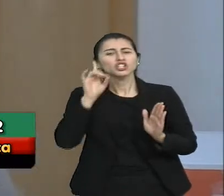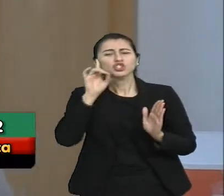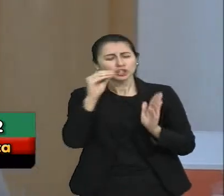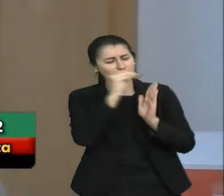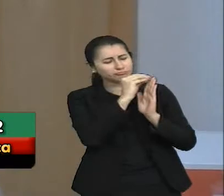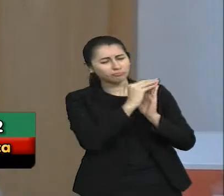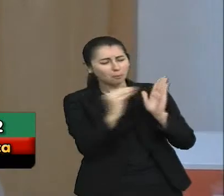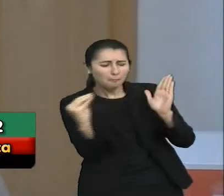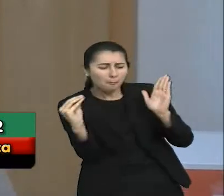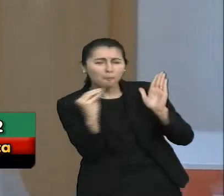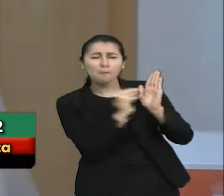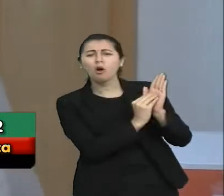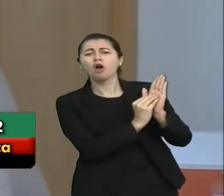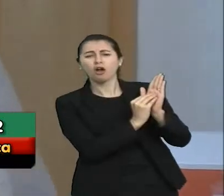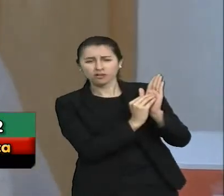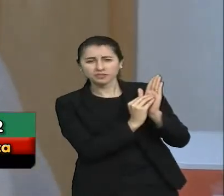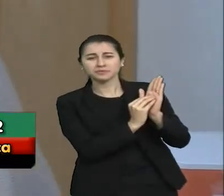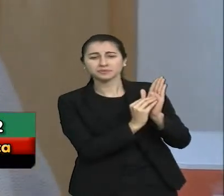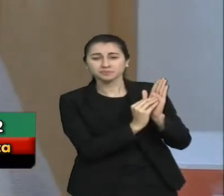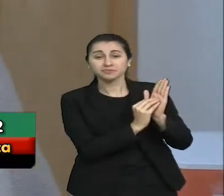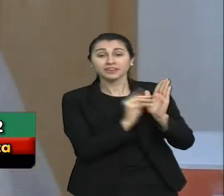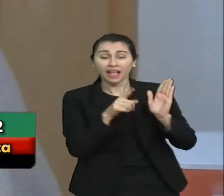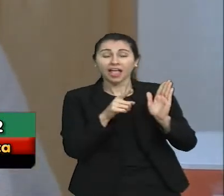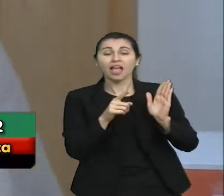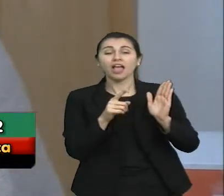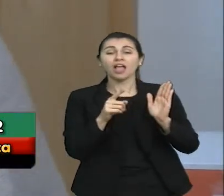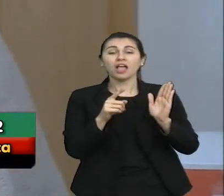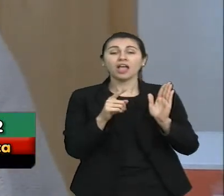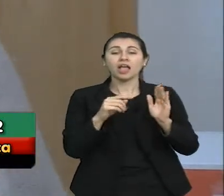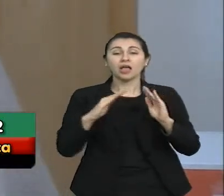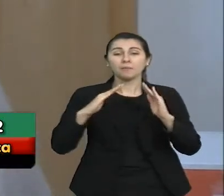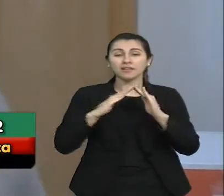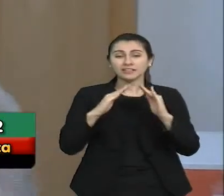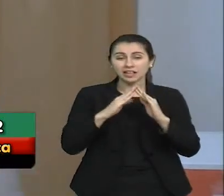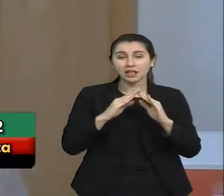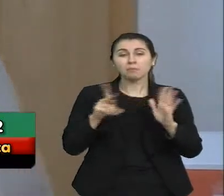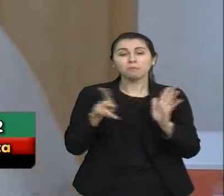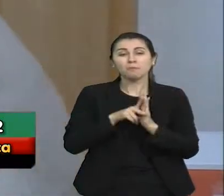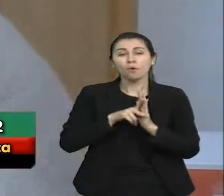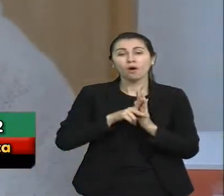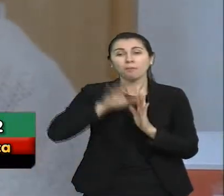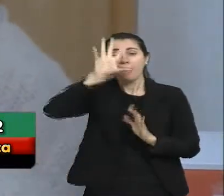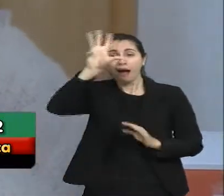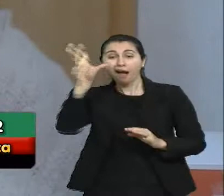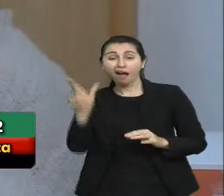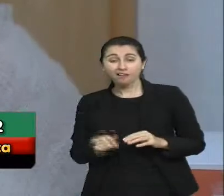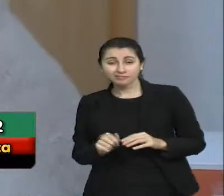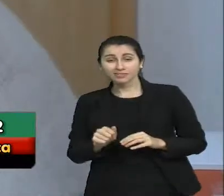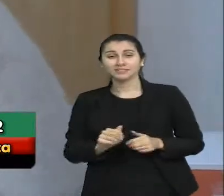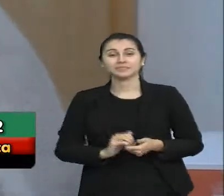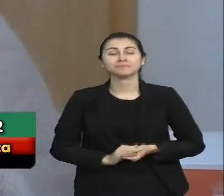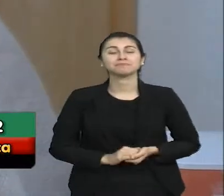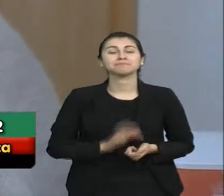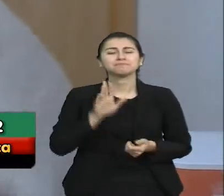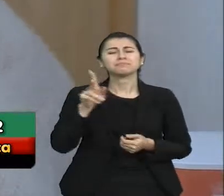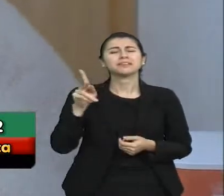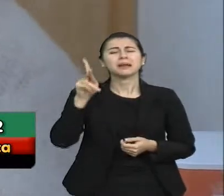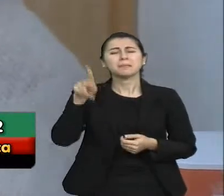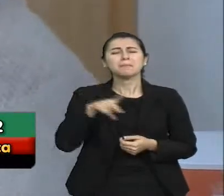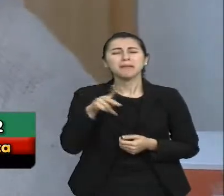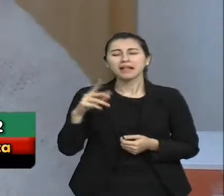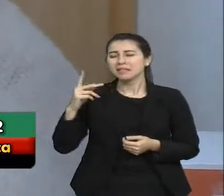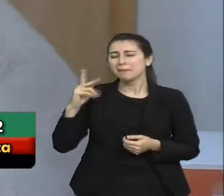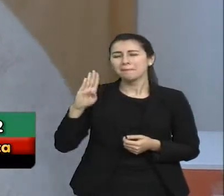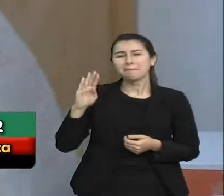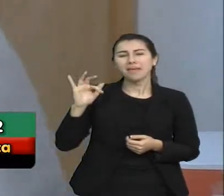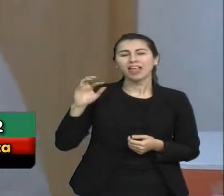o reconhecimento das religiões de matriz africana. Porque, Padre Beto, se me permite chamá-lo assim, a gente